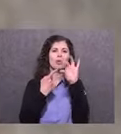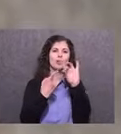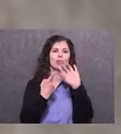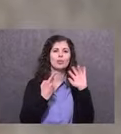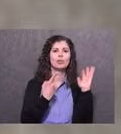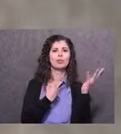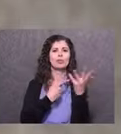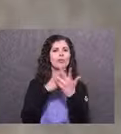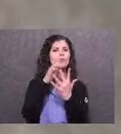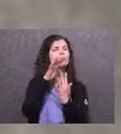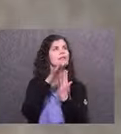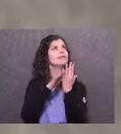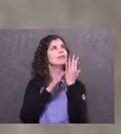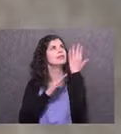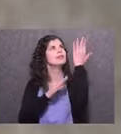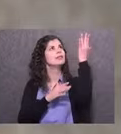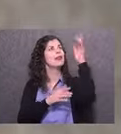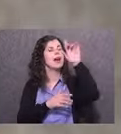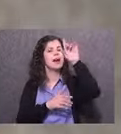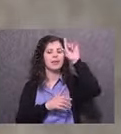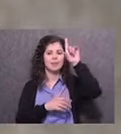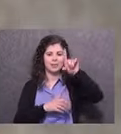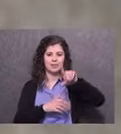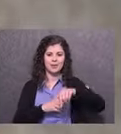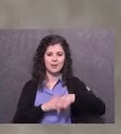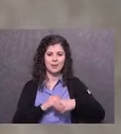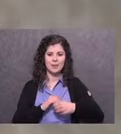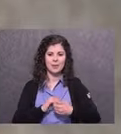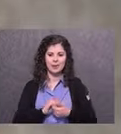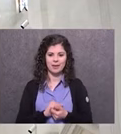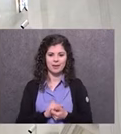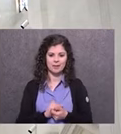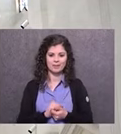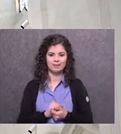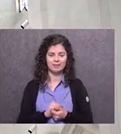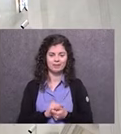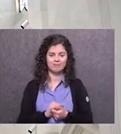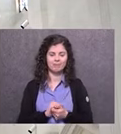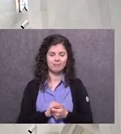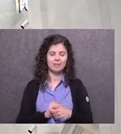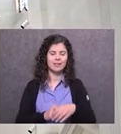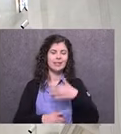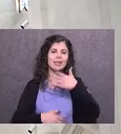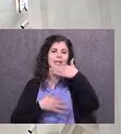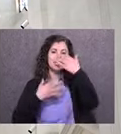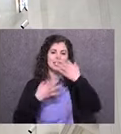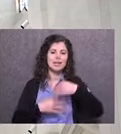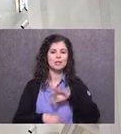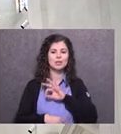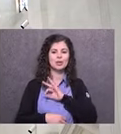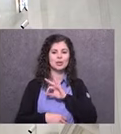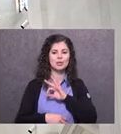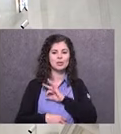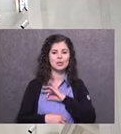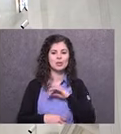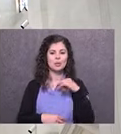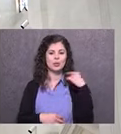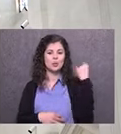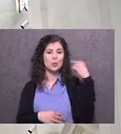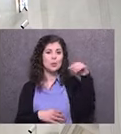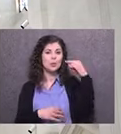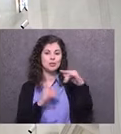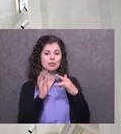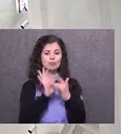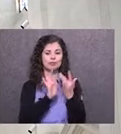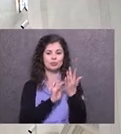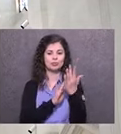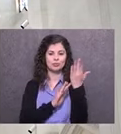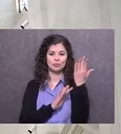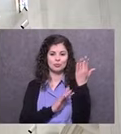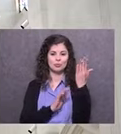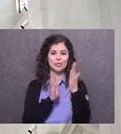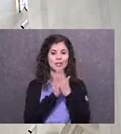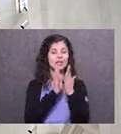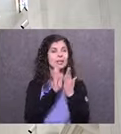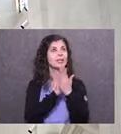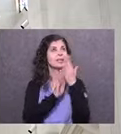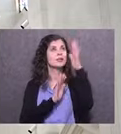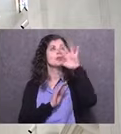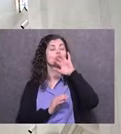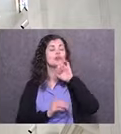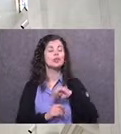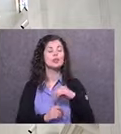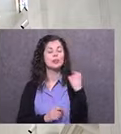as coisas visíveis e invisíveis. Creio em um só Senhor Jesus Cristo,